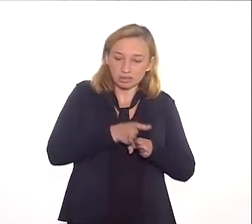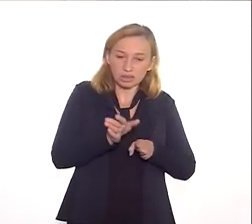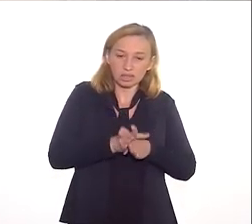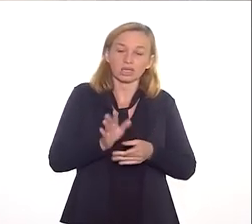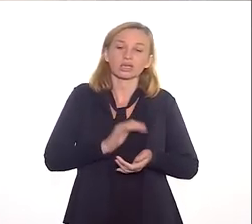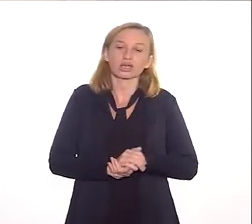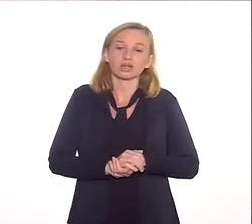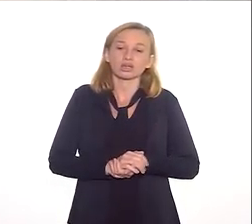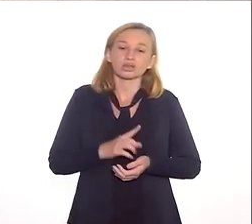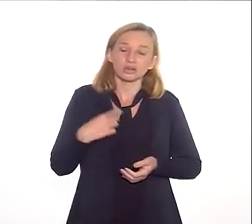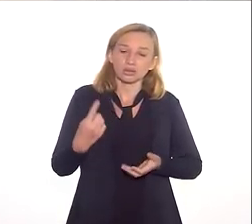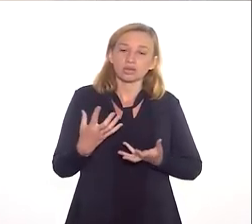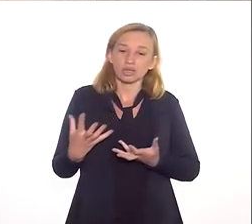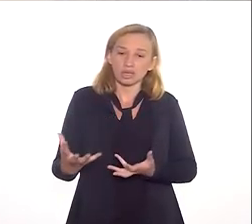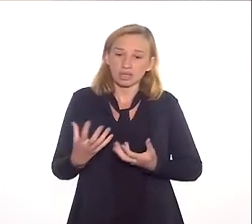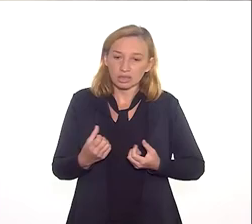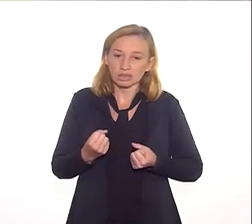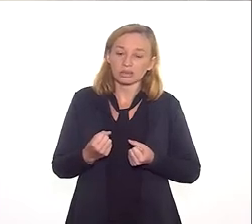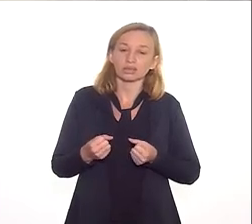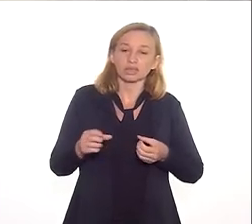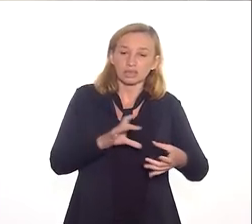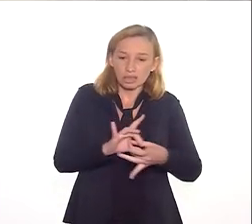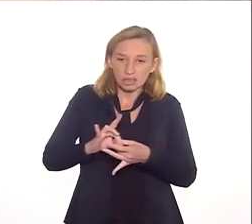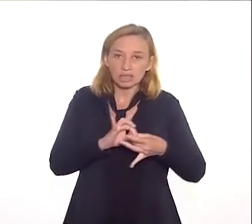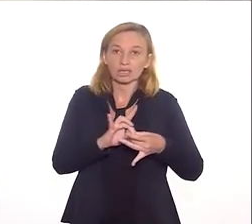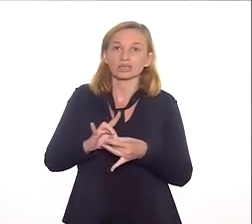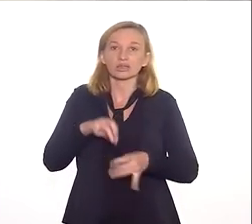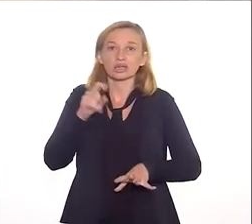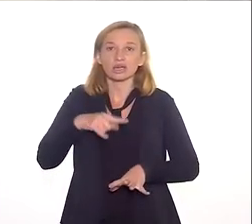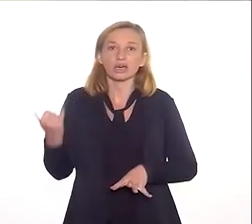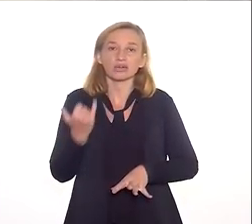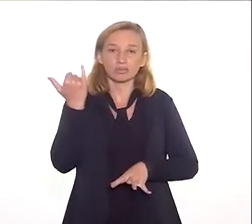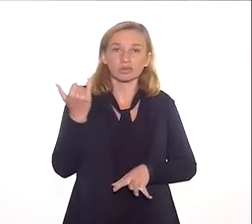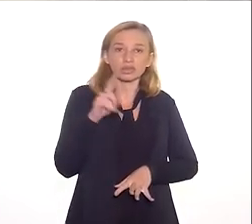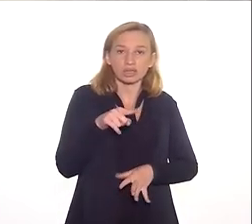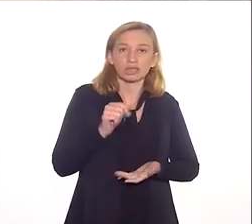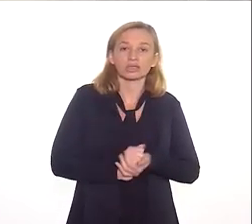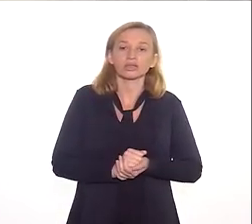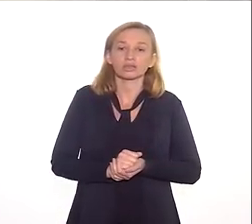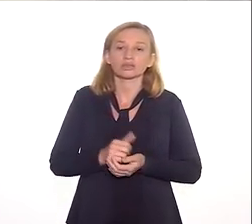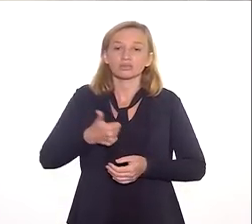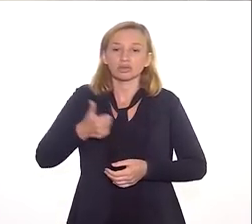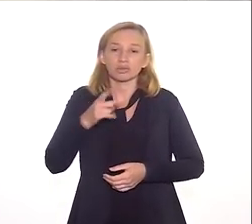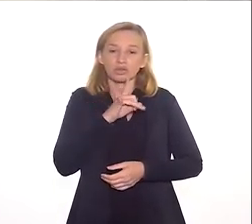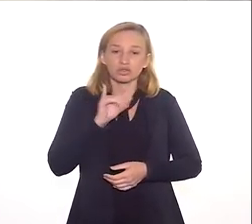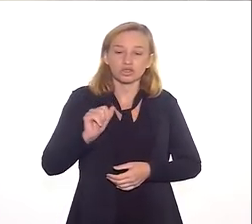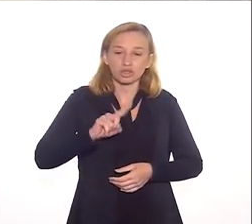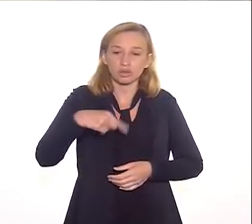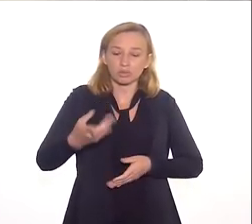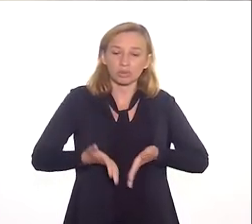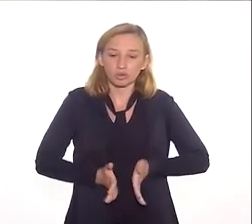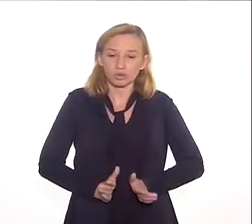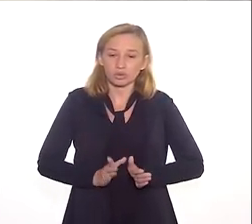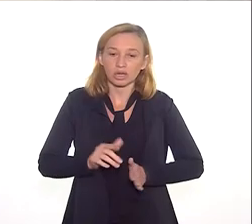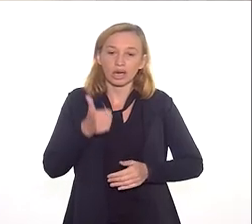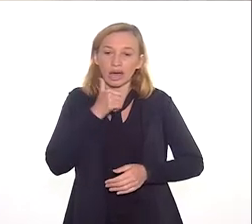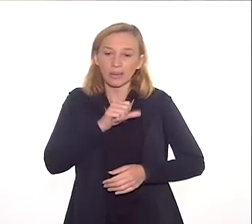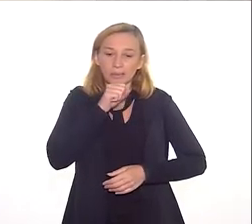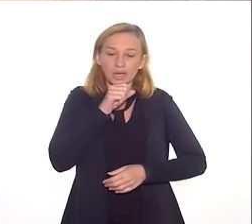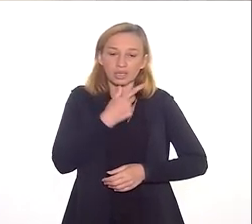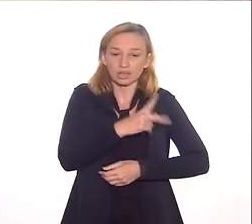essas orientações, de tal forma que a gente favoreça essa integração que a gente sabe que é tão importante, né, naqueles primeiros dias depois do